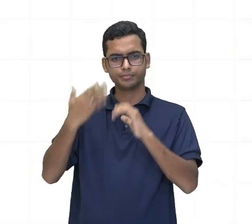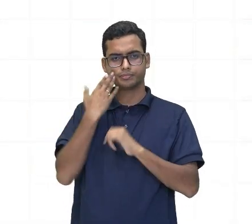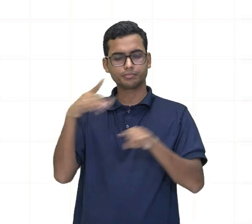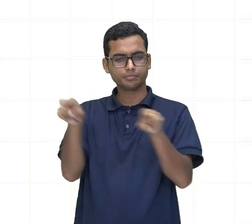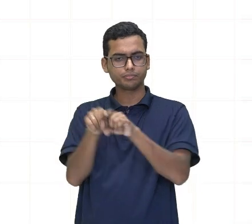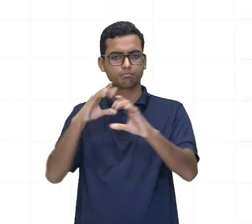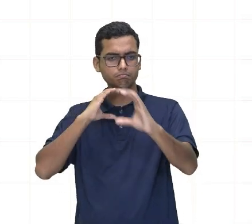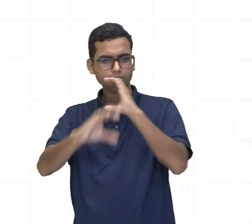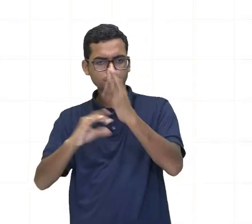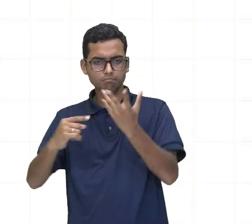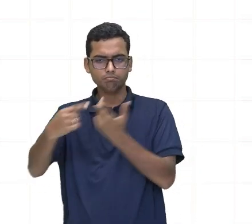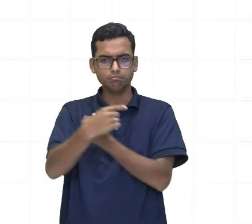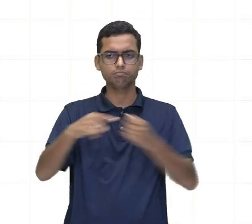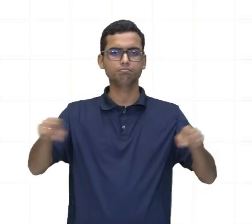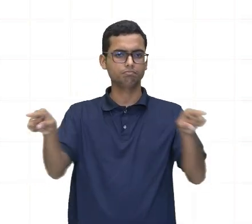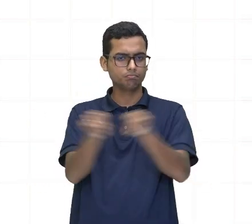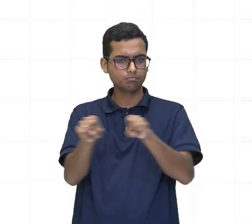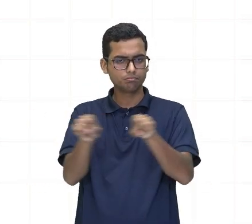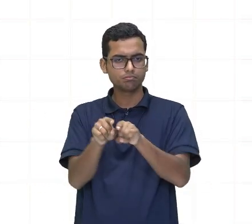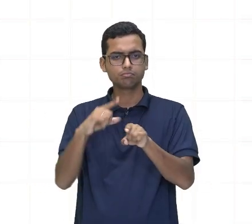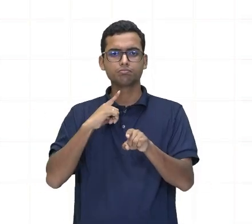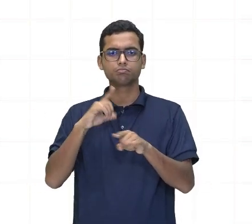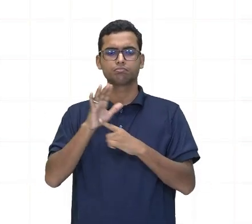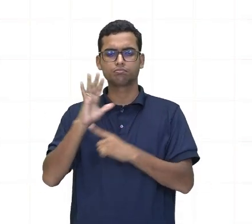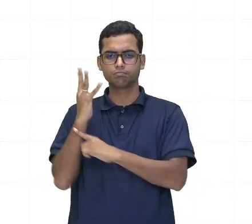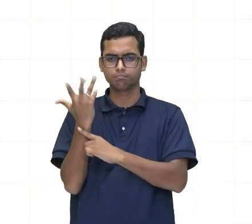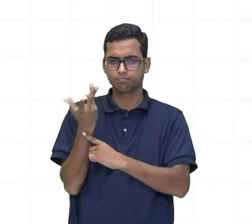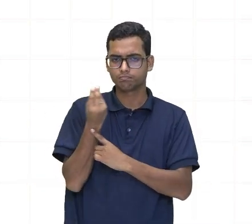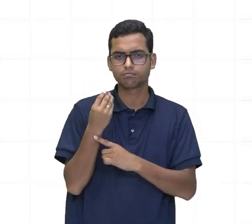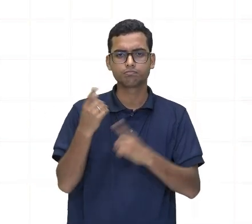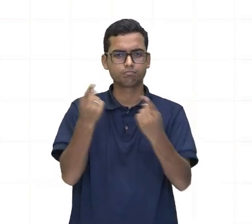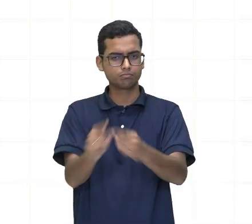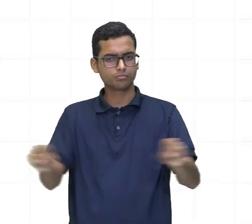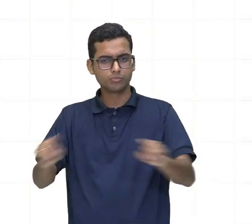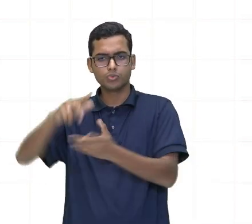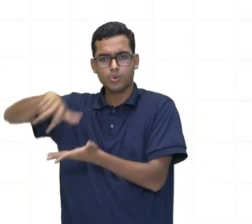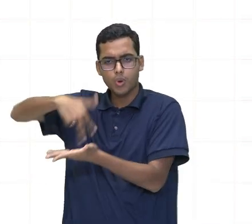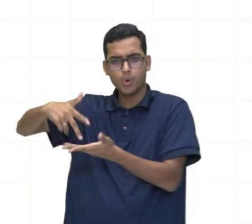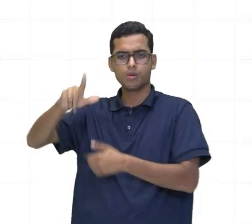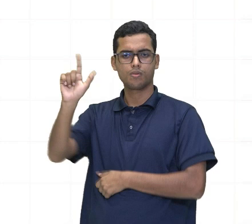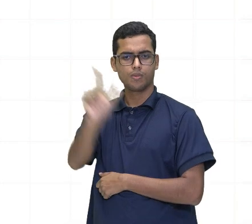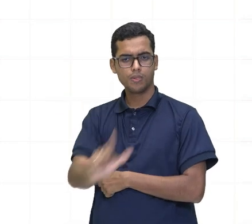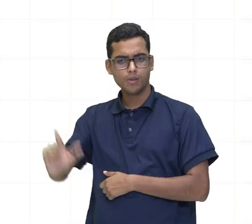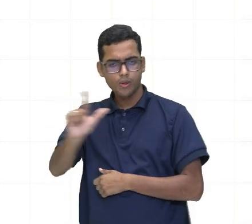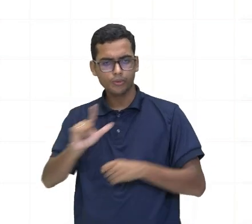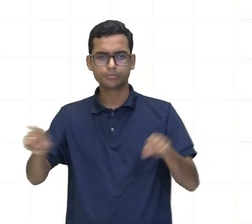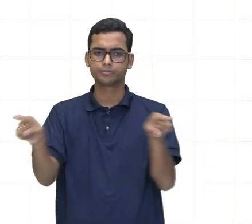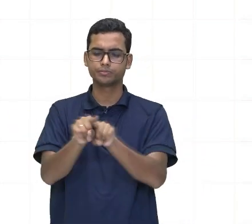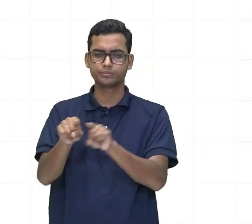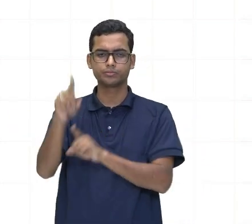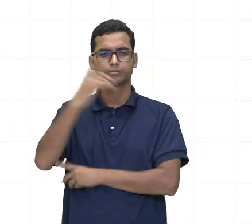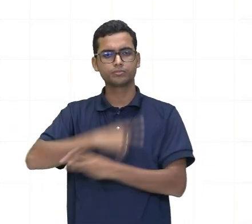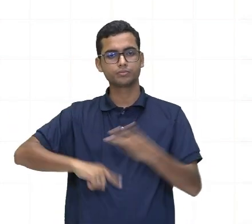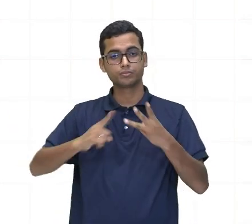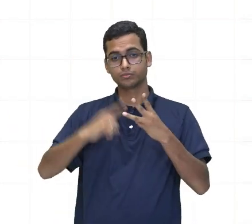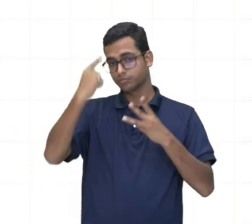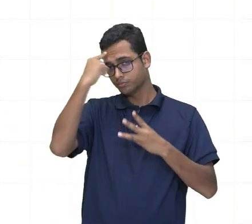de comunicação, expressões artísticas como a música, a dança e